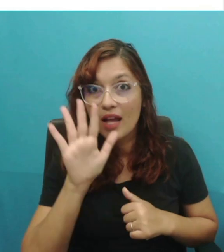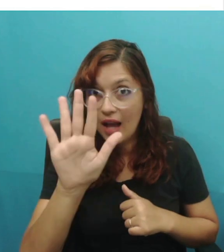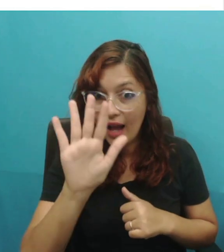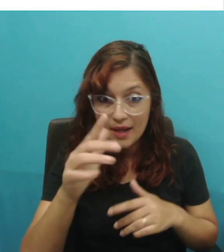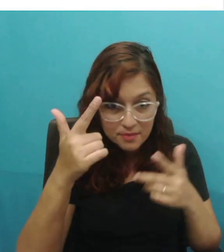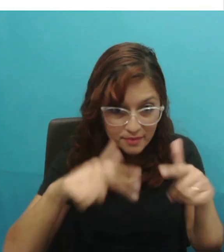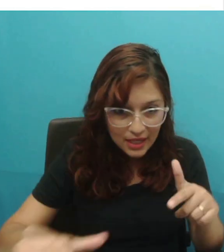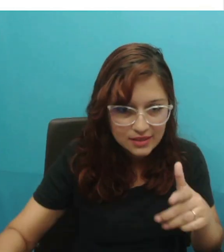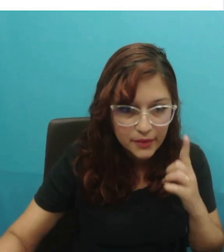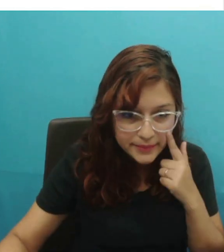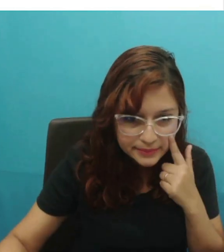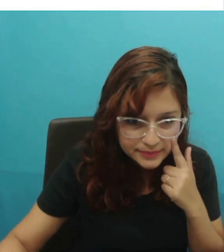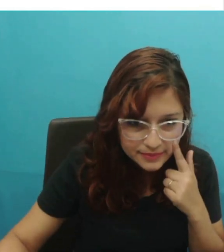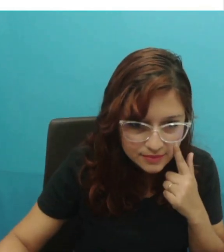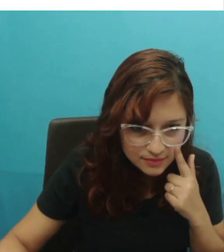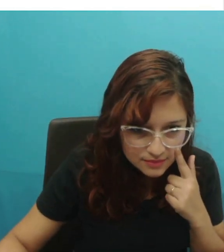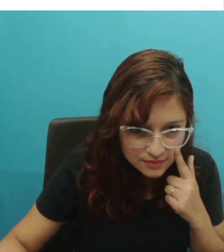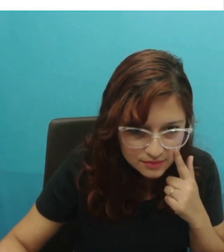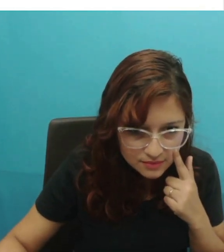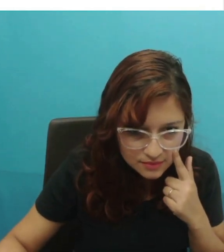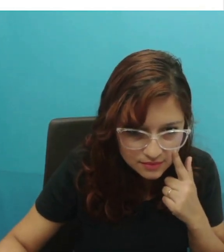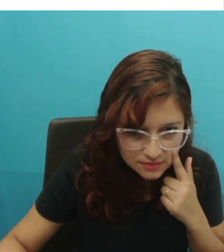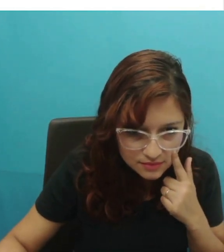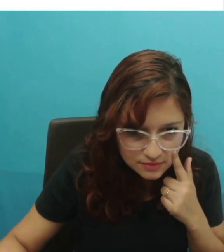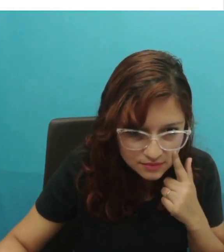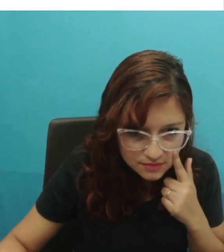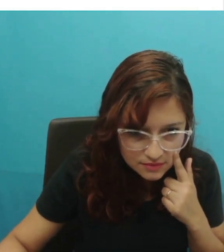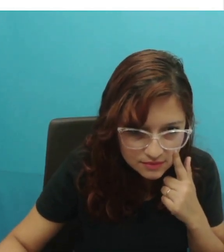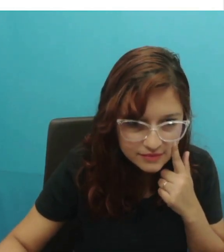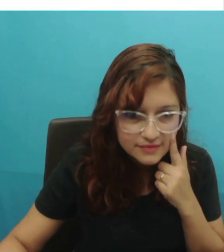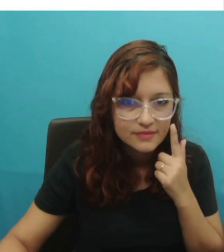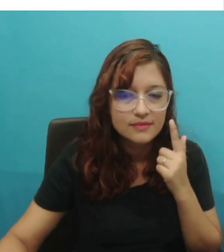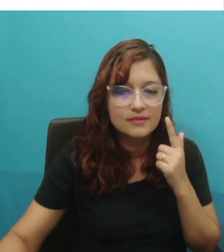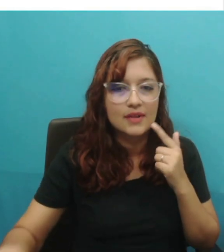entender melhor. Ah, e outra coisa.